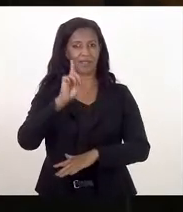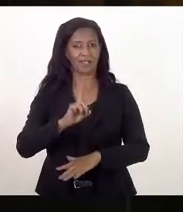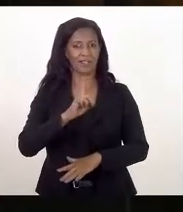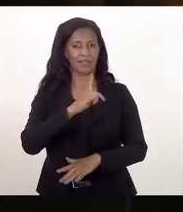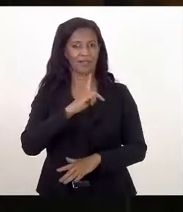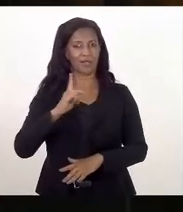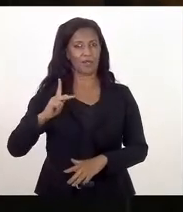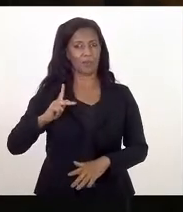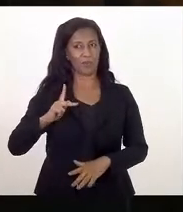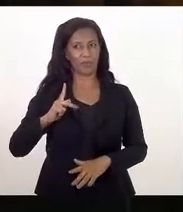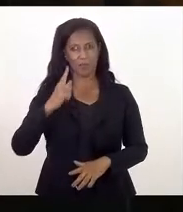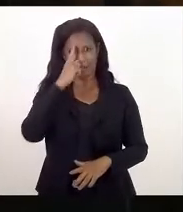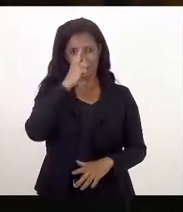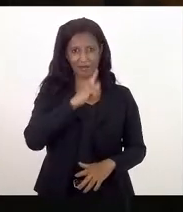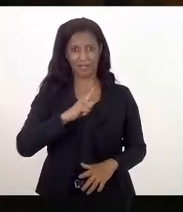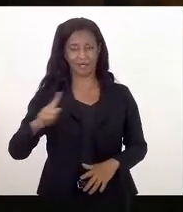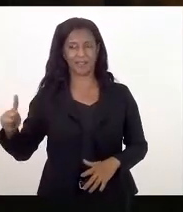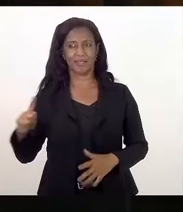Pública.